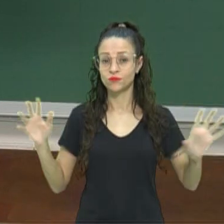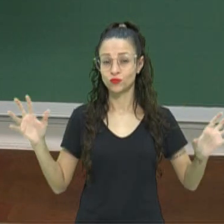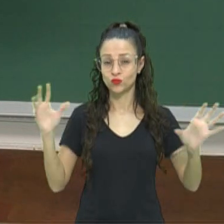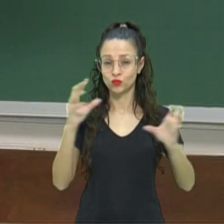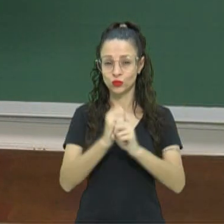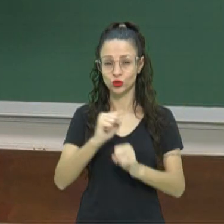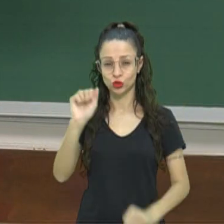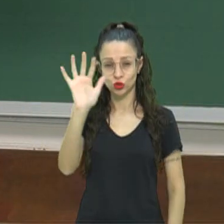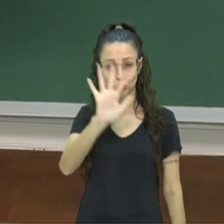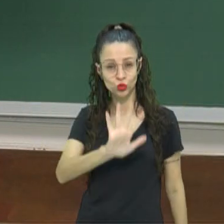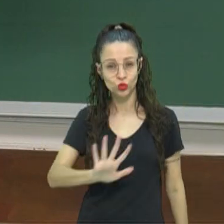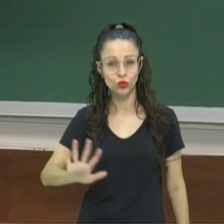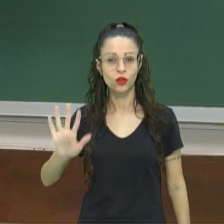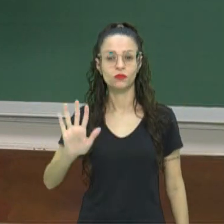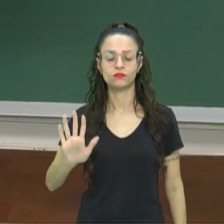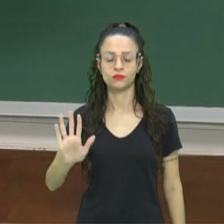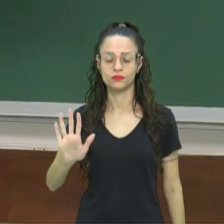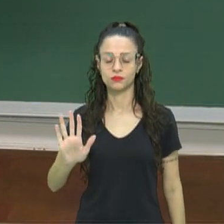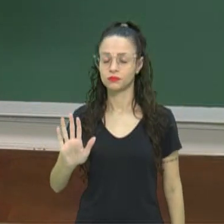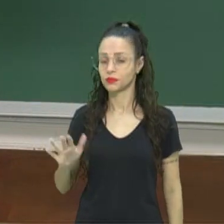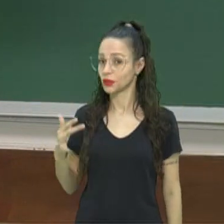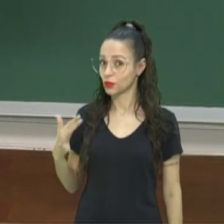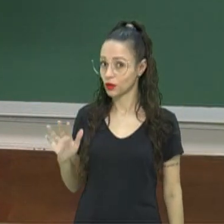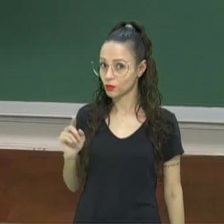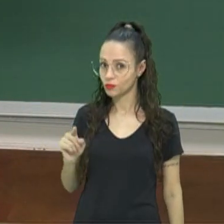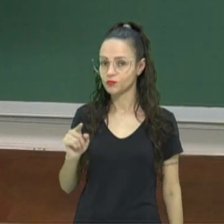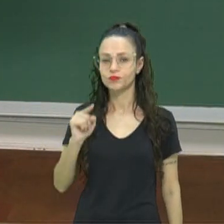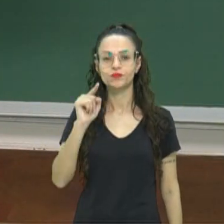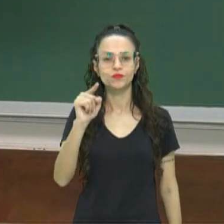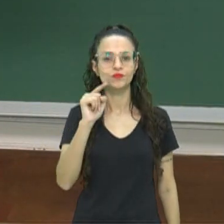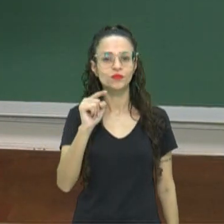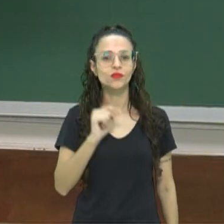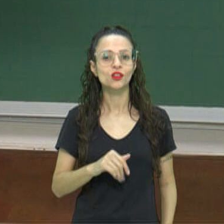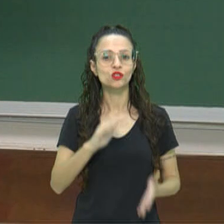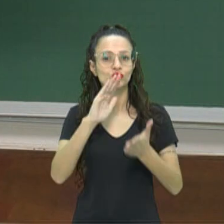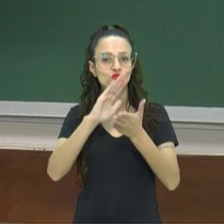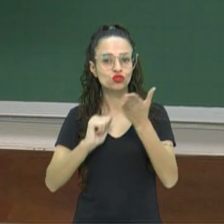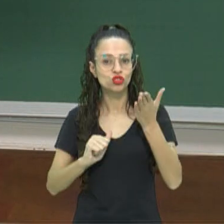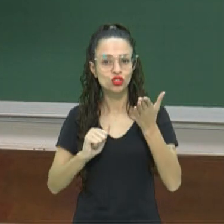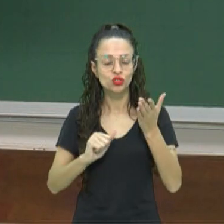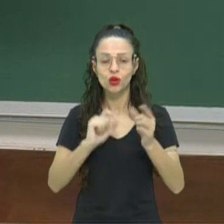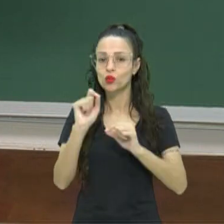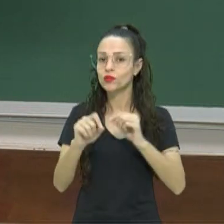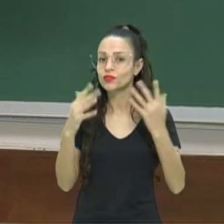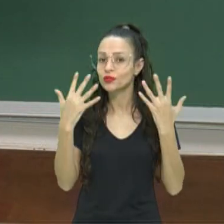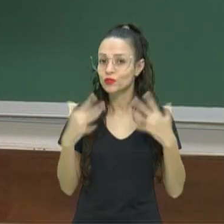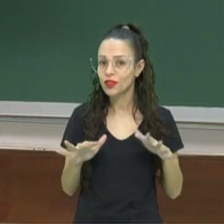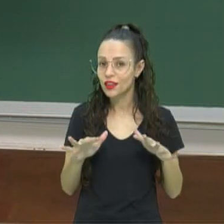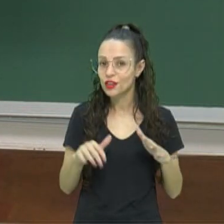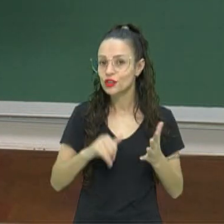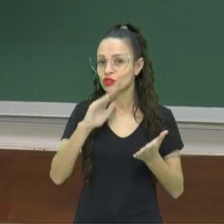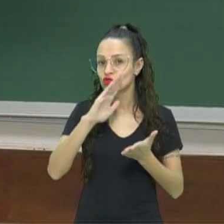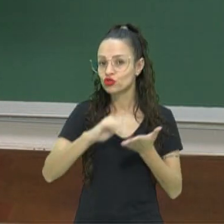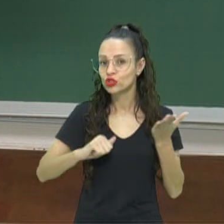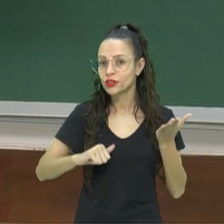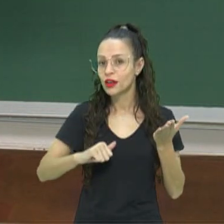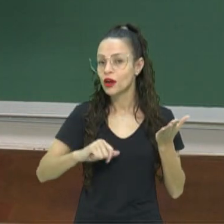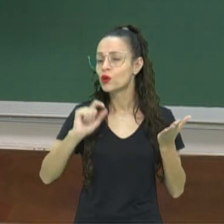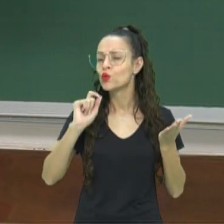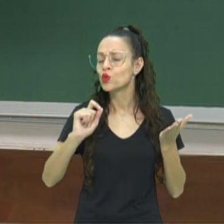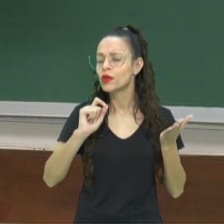retângulo, mas não é isso que eu quero, professora. Mas daí você tira o que você não quer. Tirar é uma conta